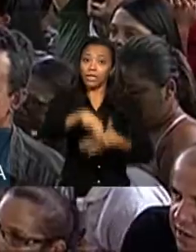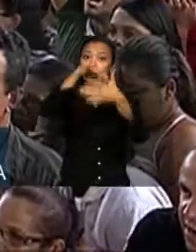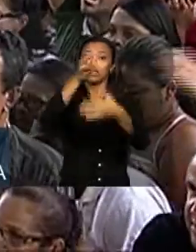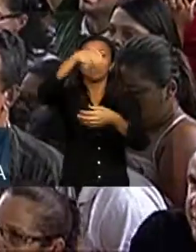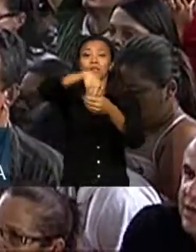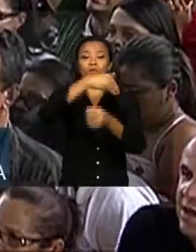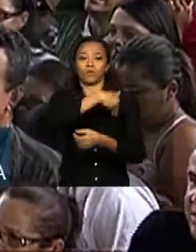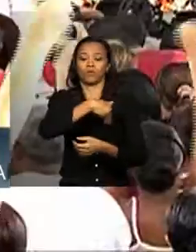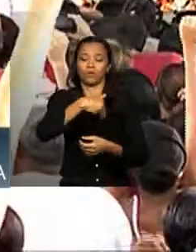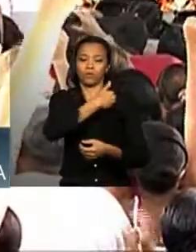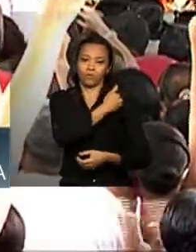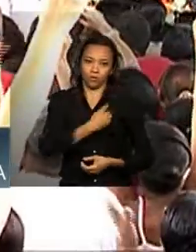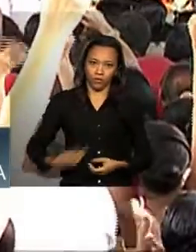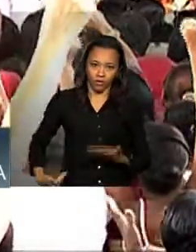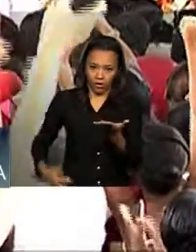Levanta aí, Zé Neto.